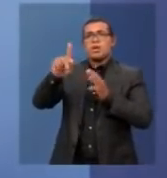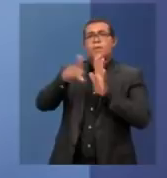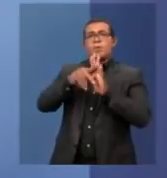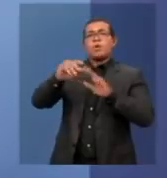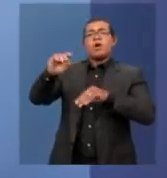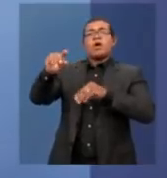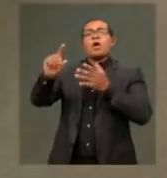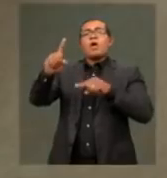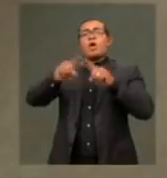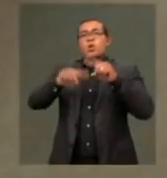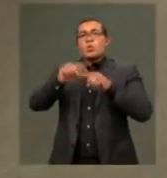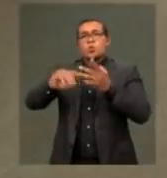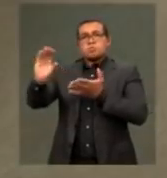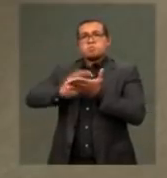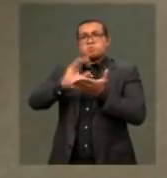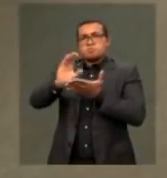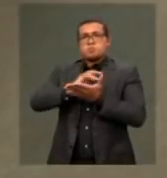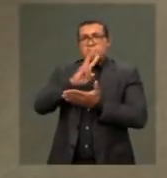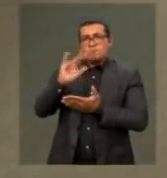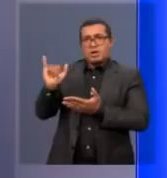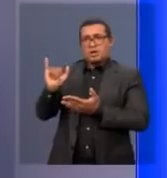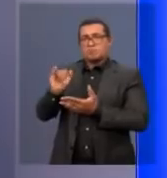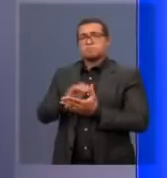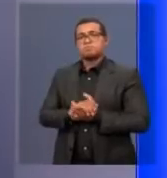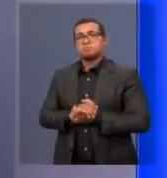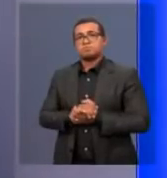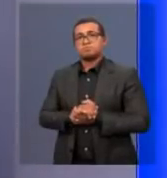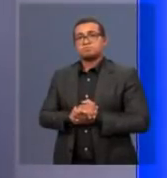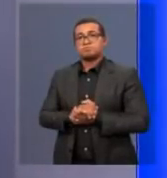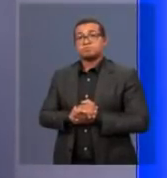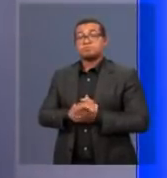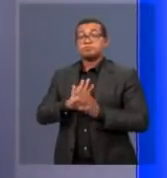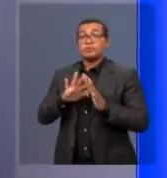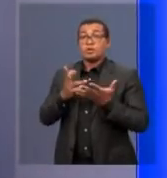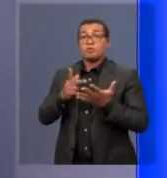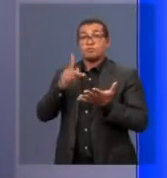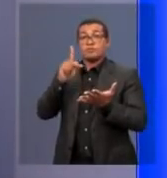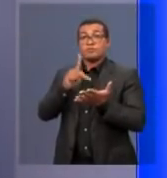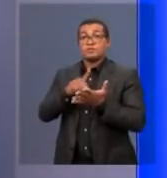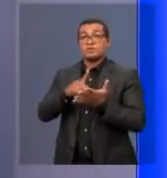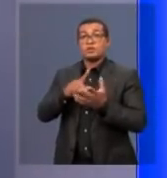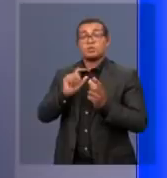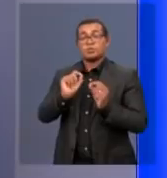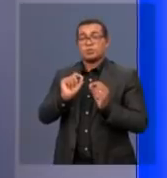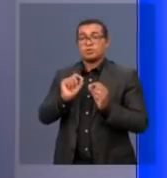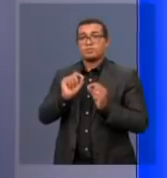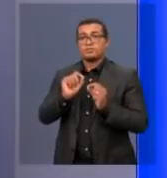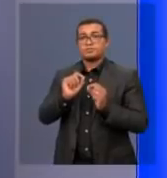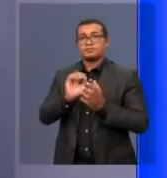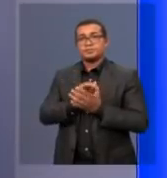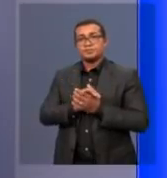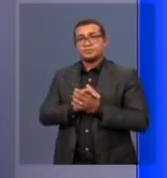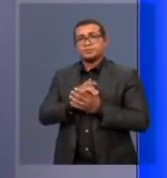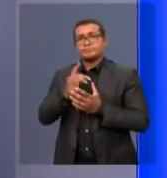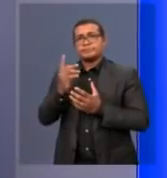com o governo federal bom na realidade é é senadora o